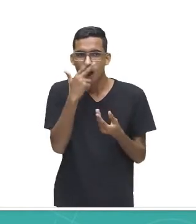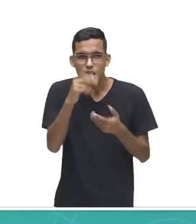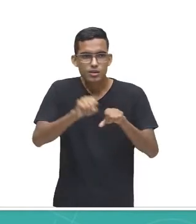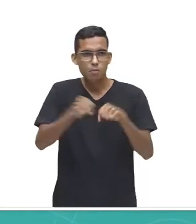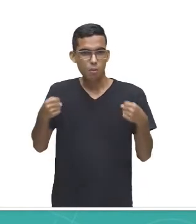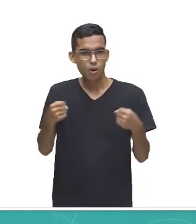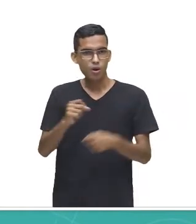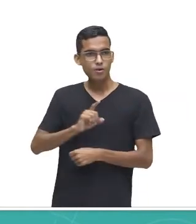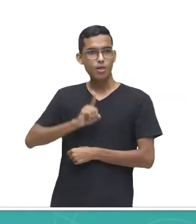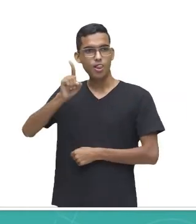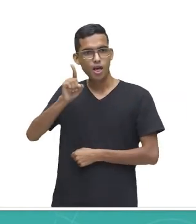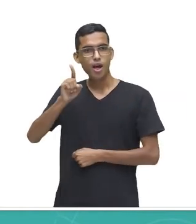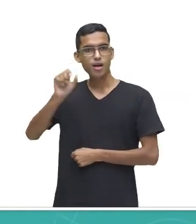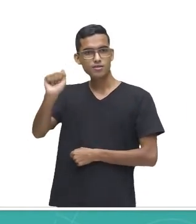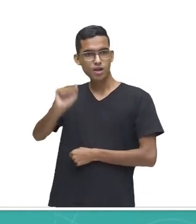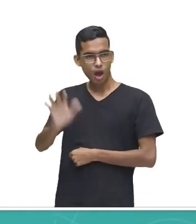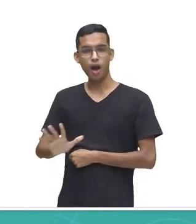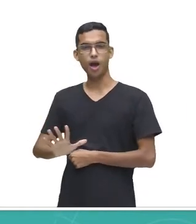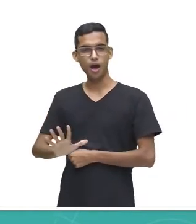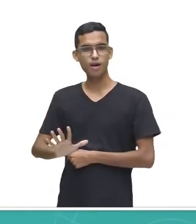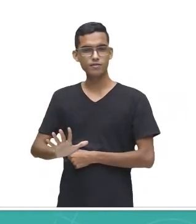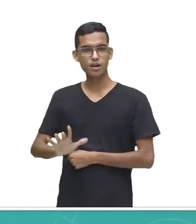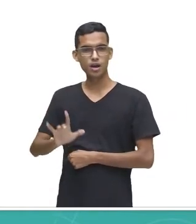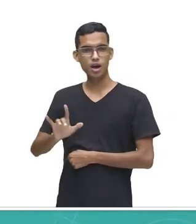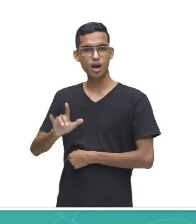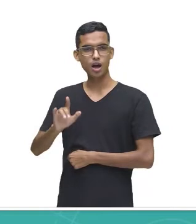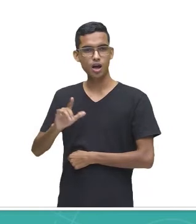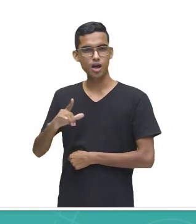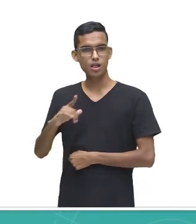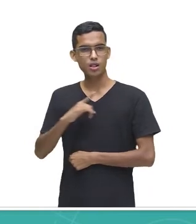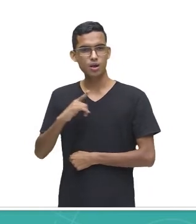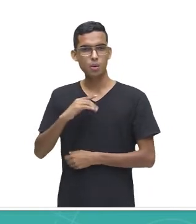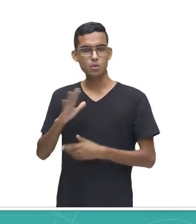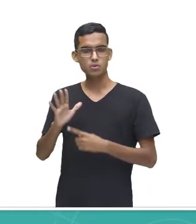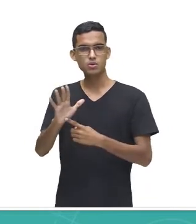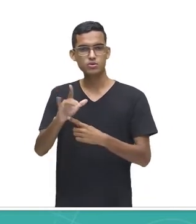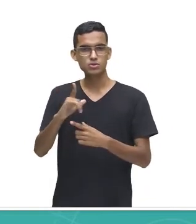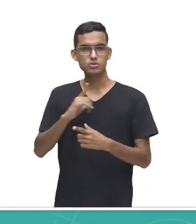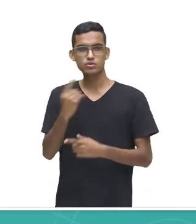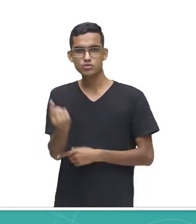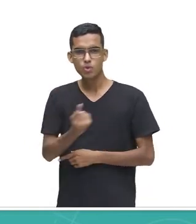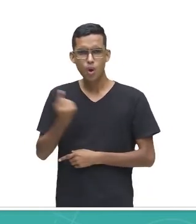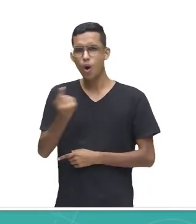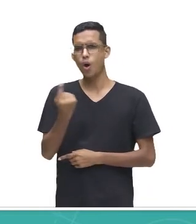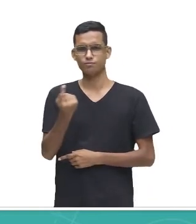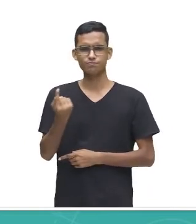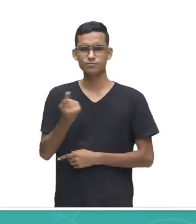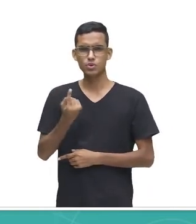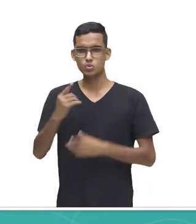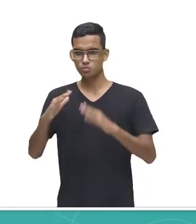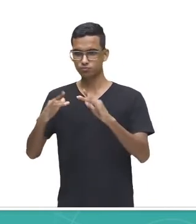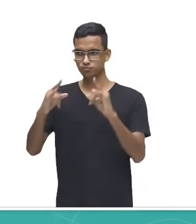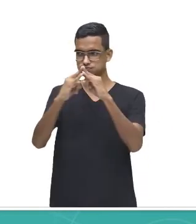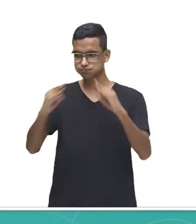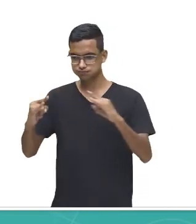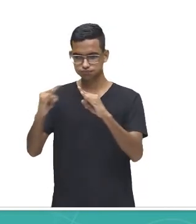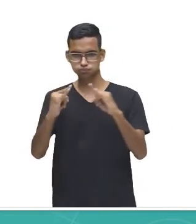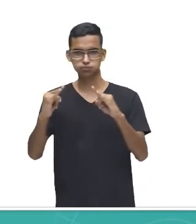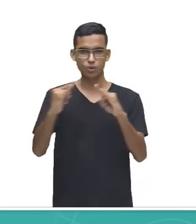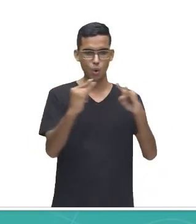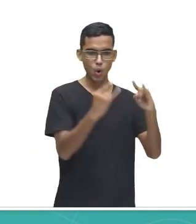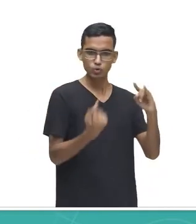invocam a entidade, inclusive mostram, vocês vão ver aí, eles com a tenda virada para mostrar que não há nada dentro.